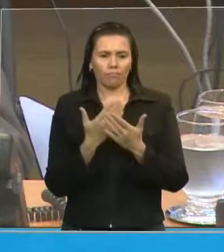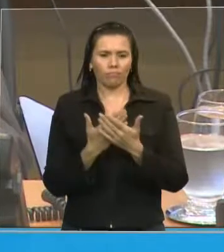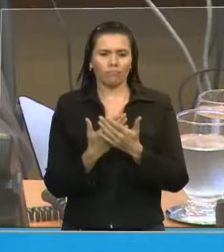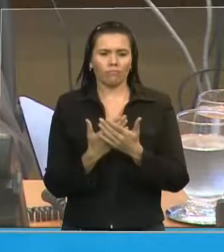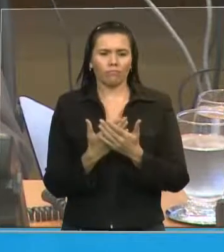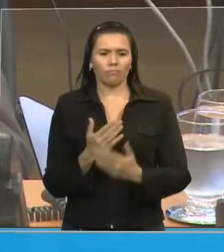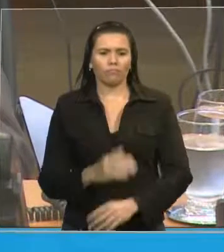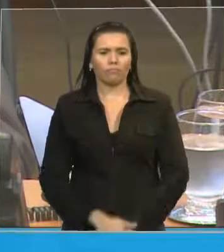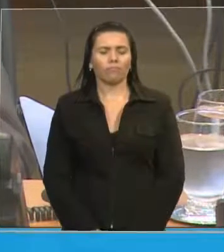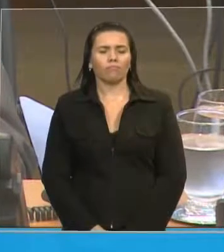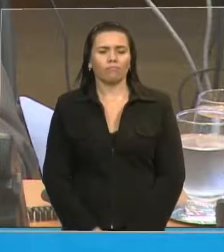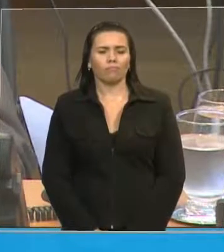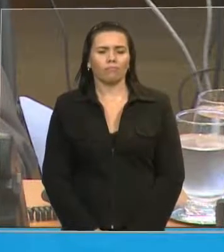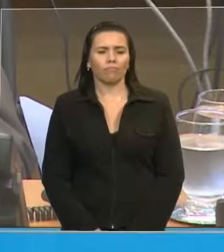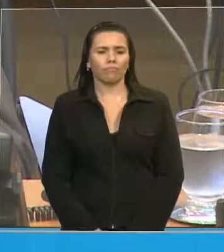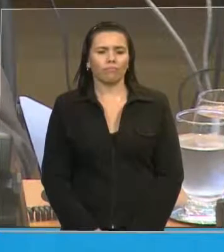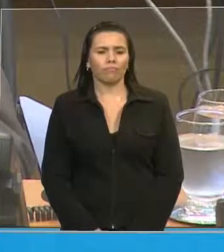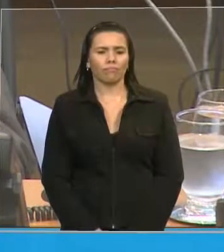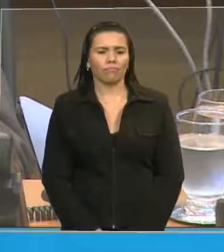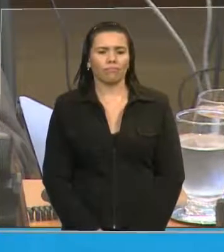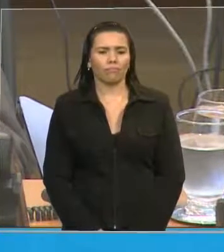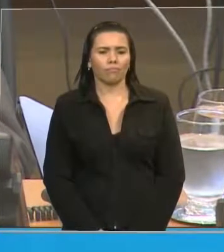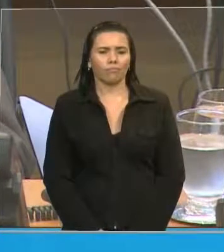Não podemos